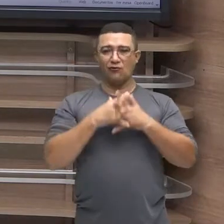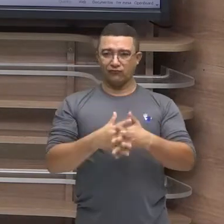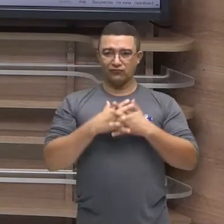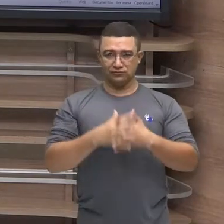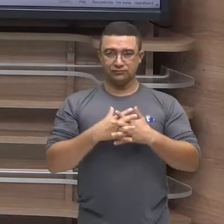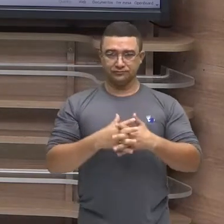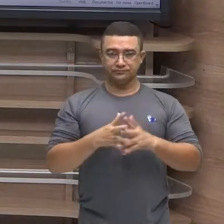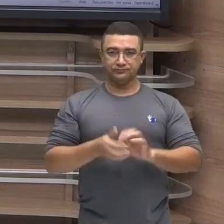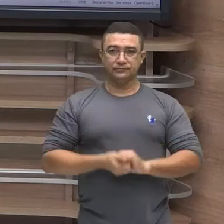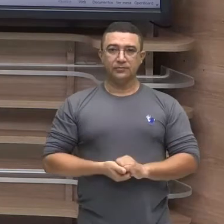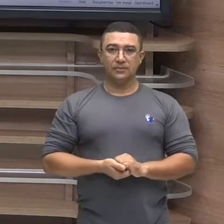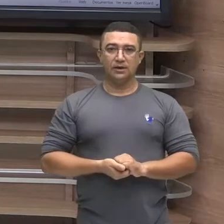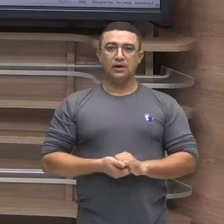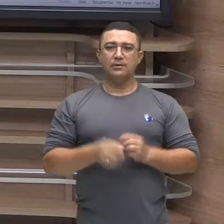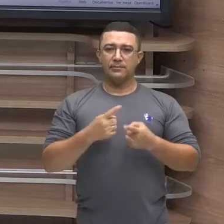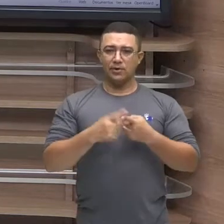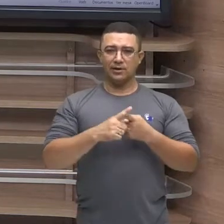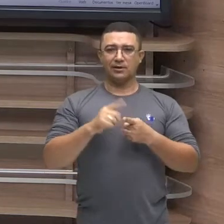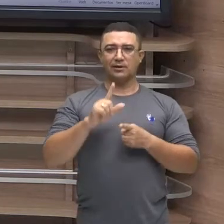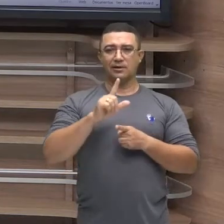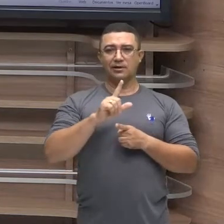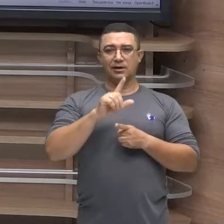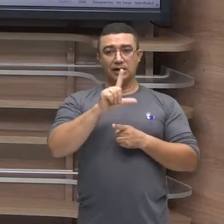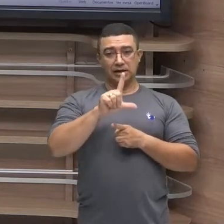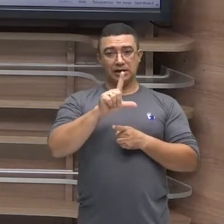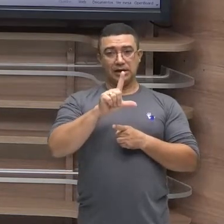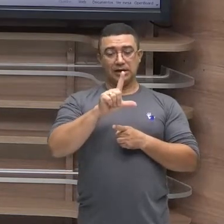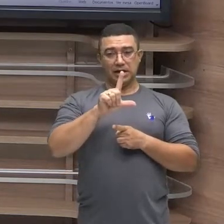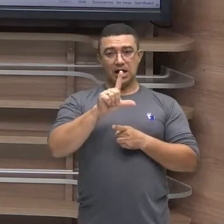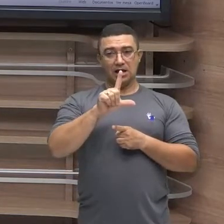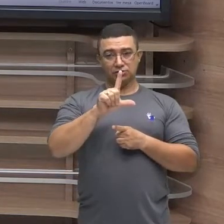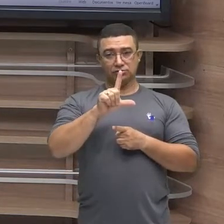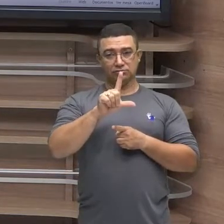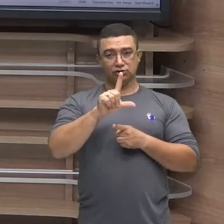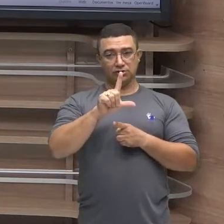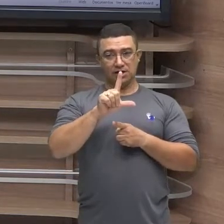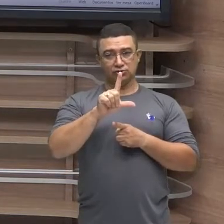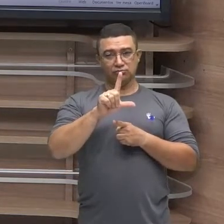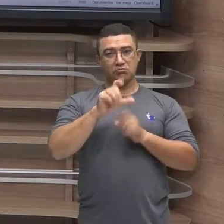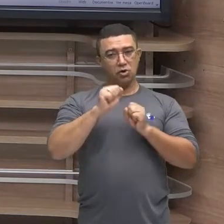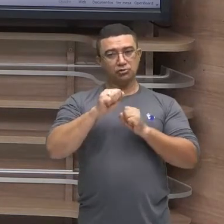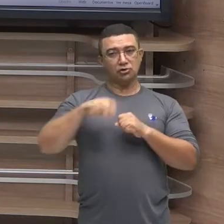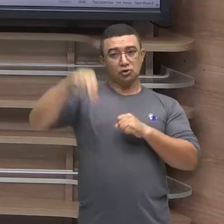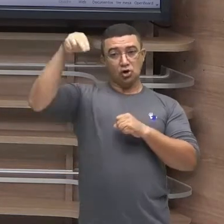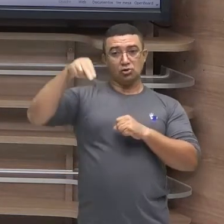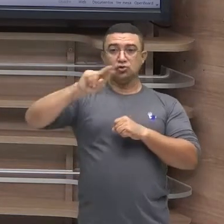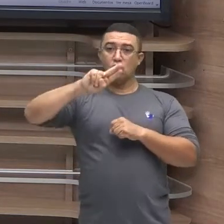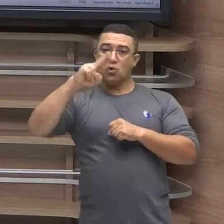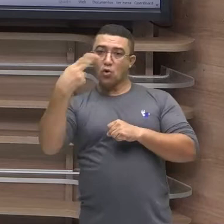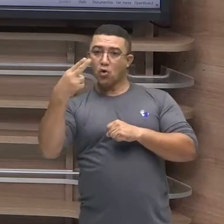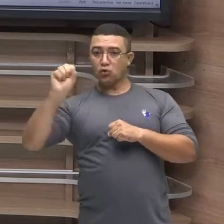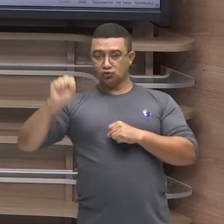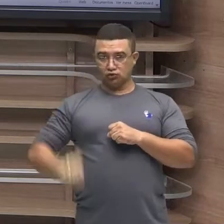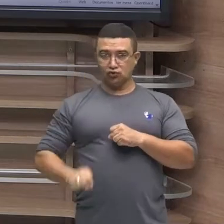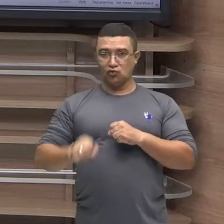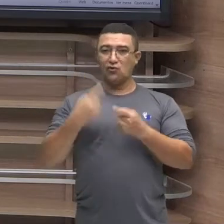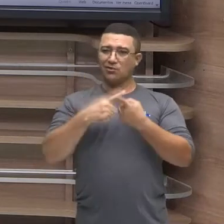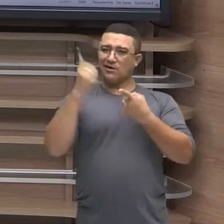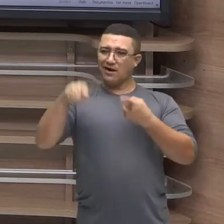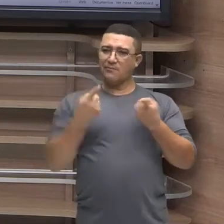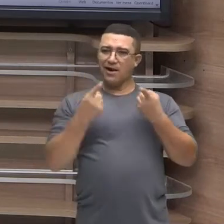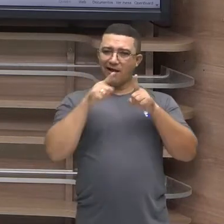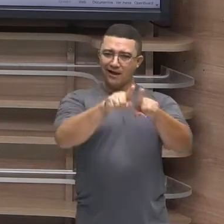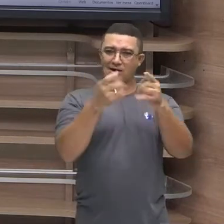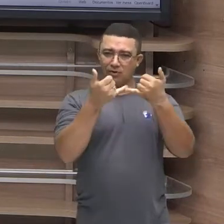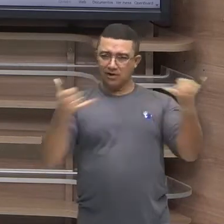delas. Porque a latitude ou ela pode ser norte ou ela pode ser sul. Porque a gente está falando dos paralelos, né, da linha do